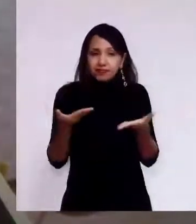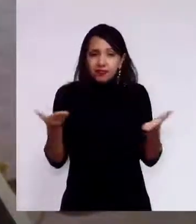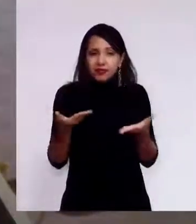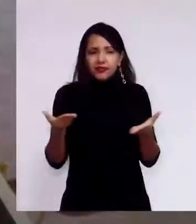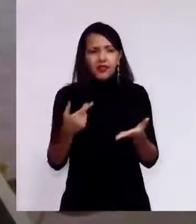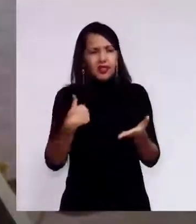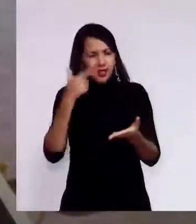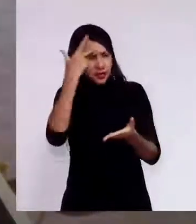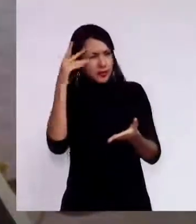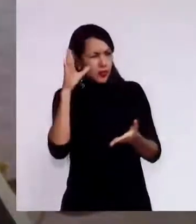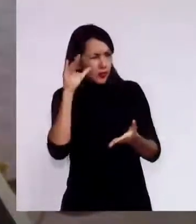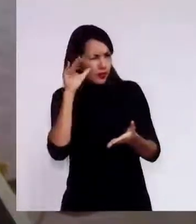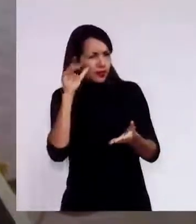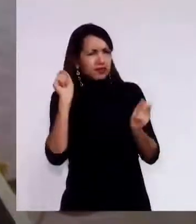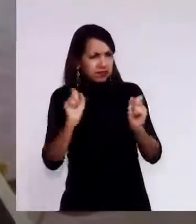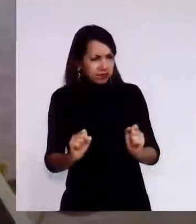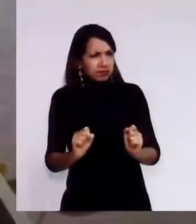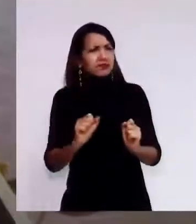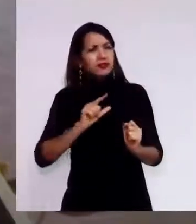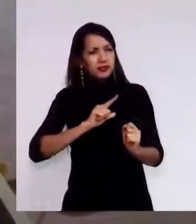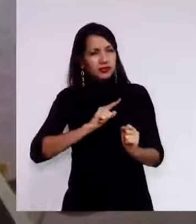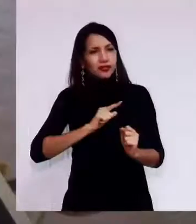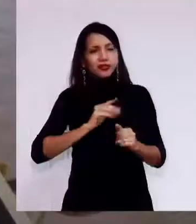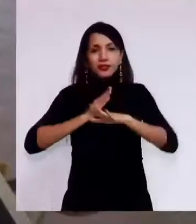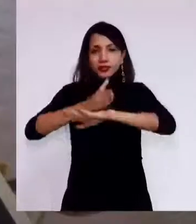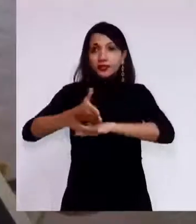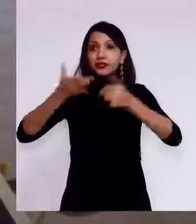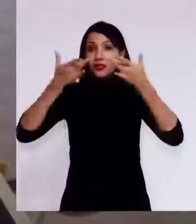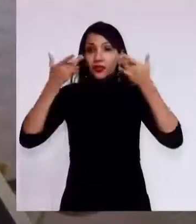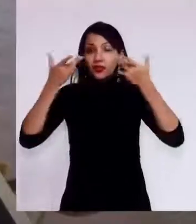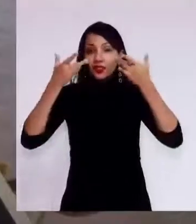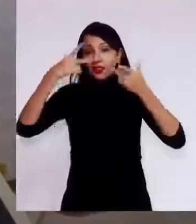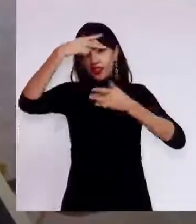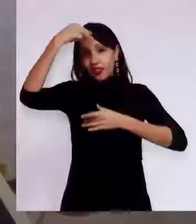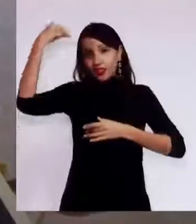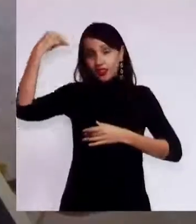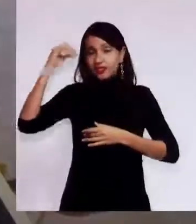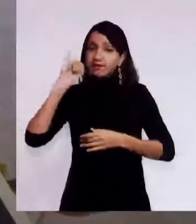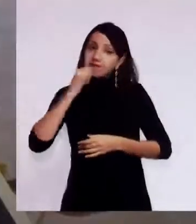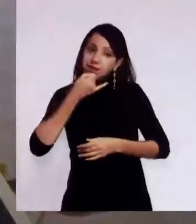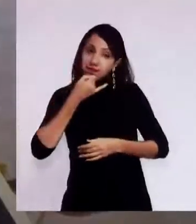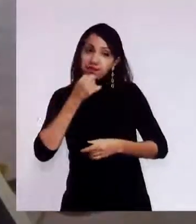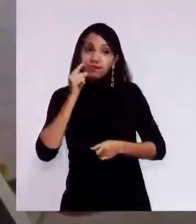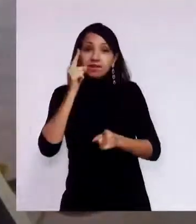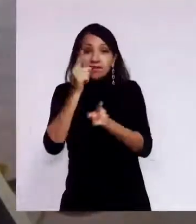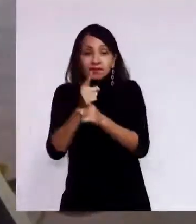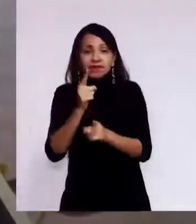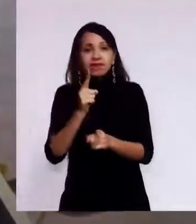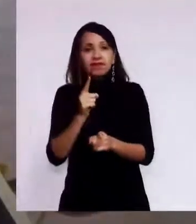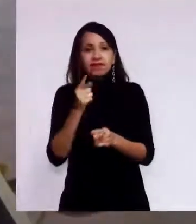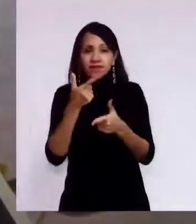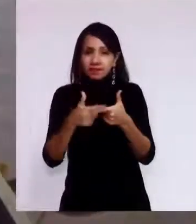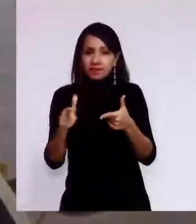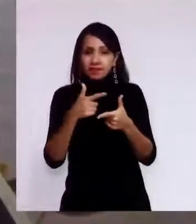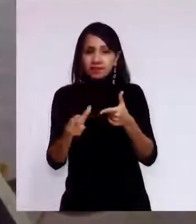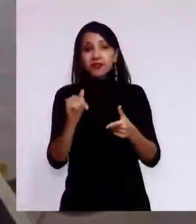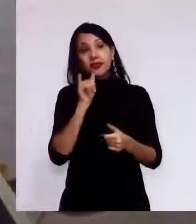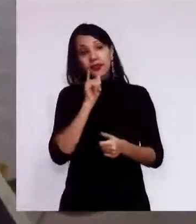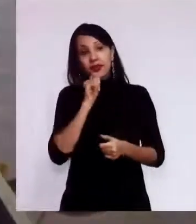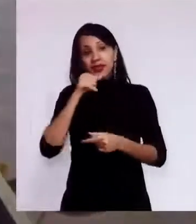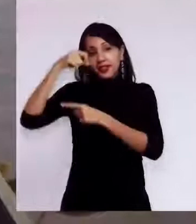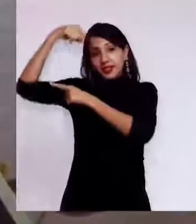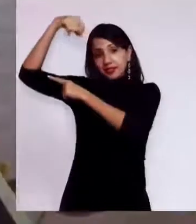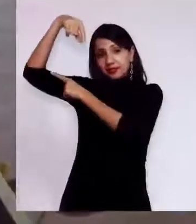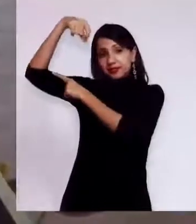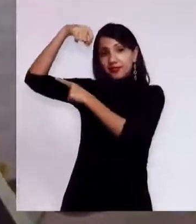tiver curiosidade, pode fazer uma visita no nosso teatro municipal, e infelizmente a gente vai encontrar alguns problemas, como, por exemplo,